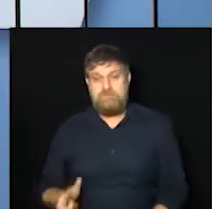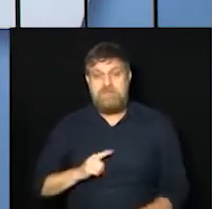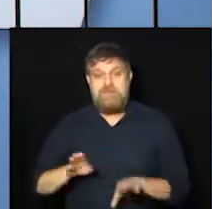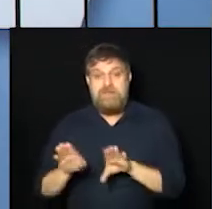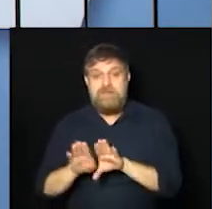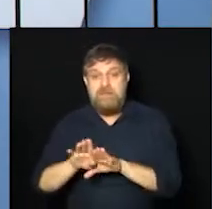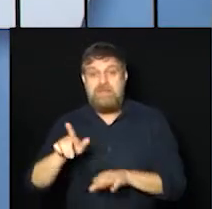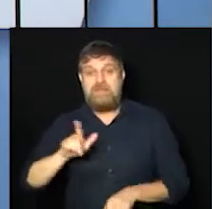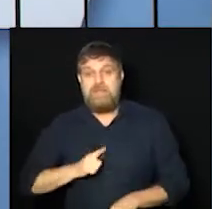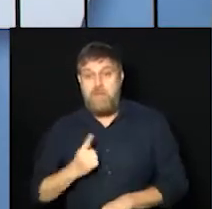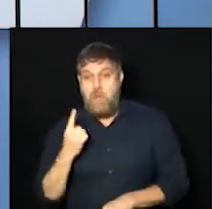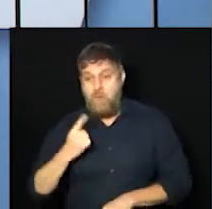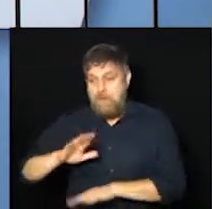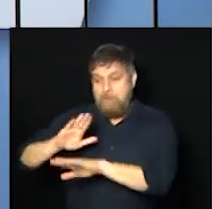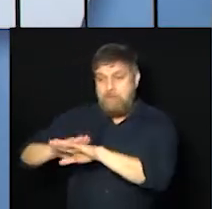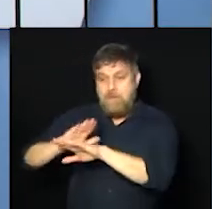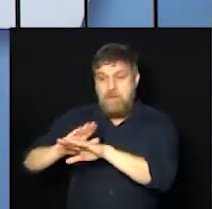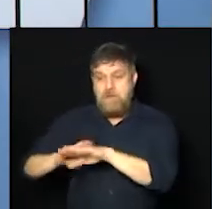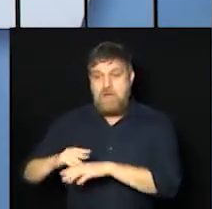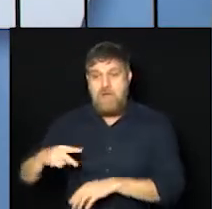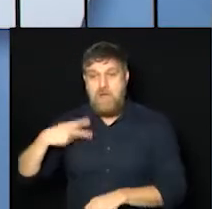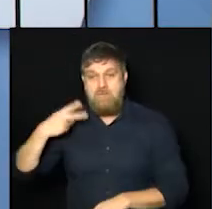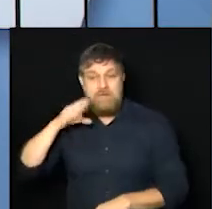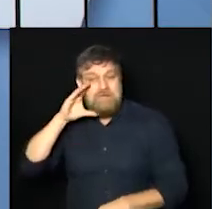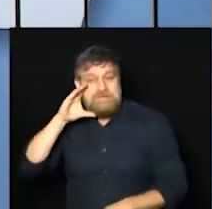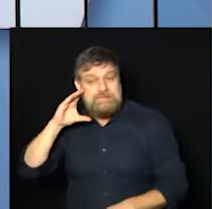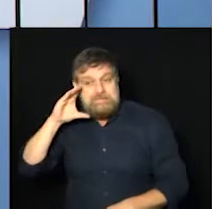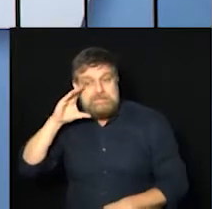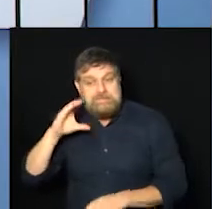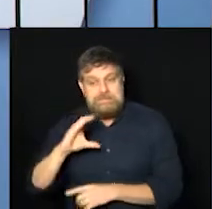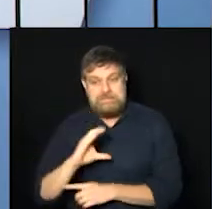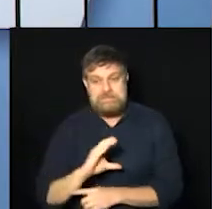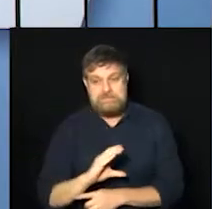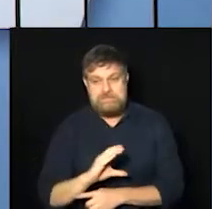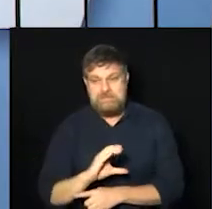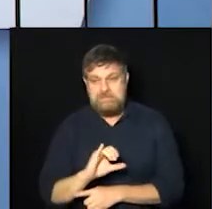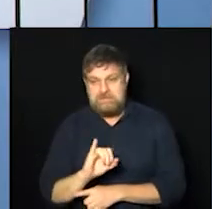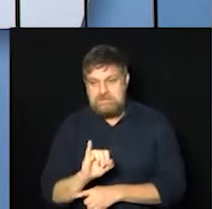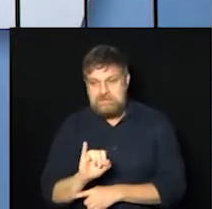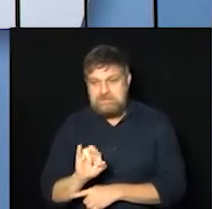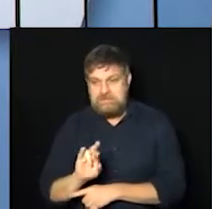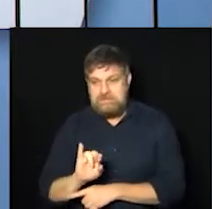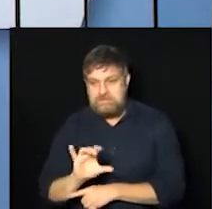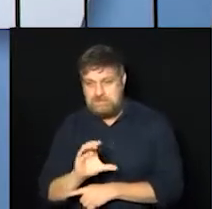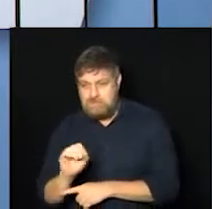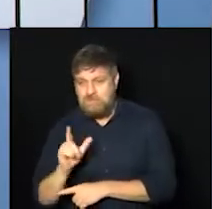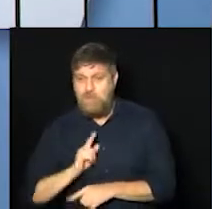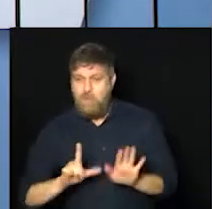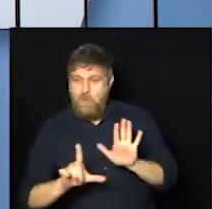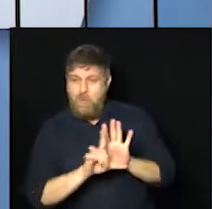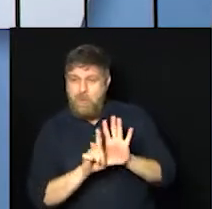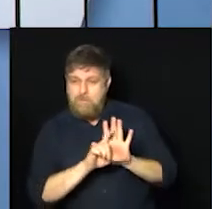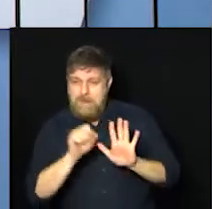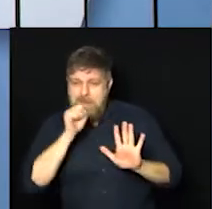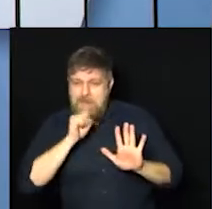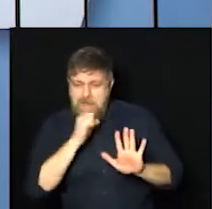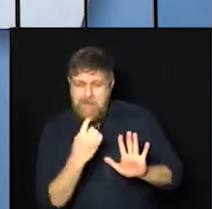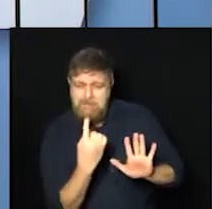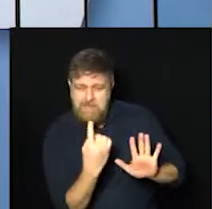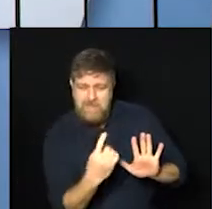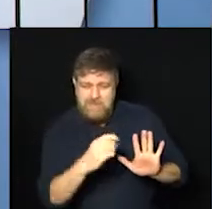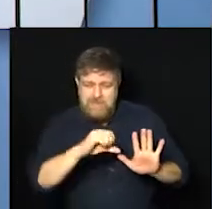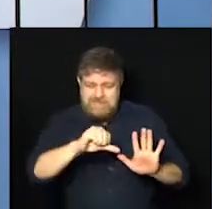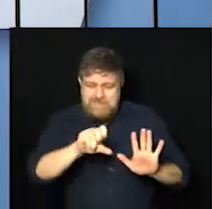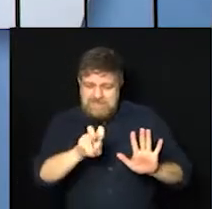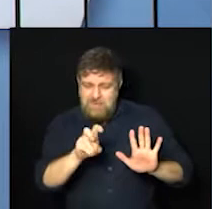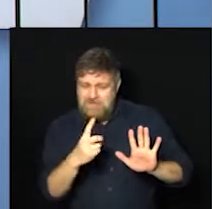também uma de autoria do vereador Luiz Cirilo. Essa, ele vai, na verdade, revogar uma lei de 1951. Se